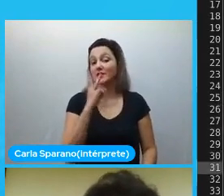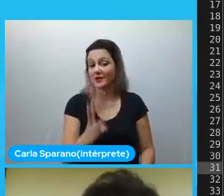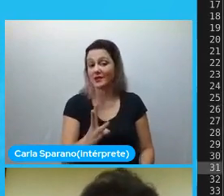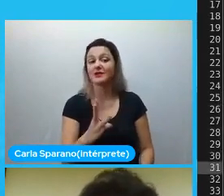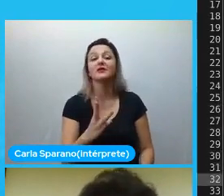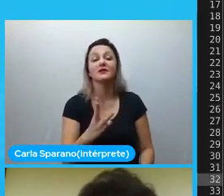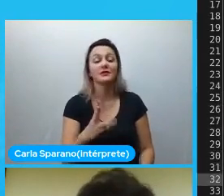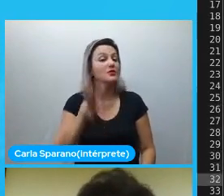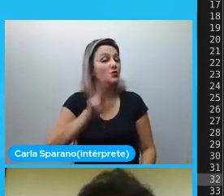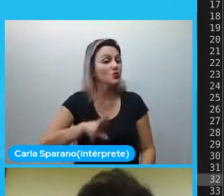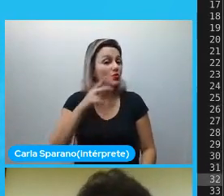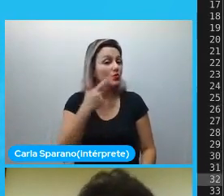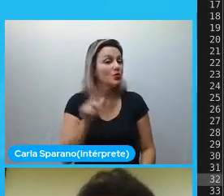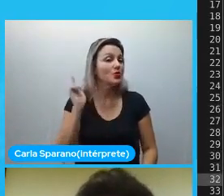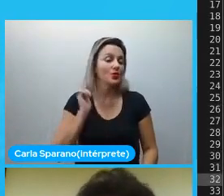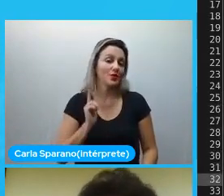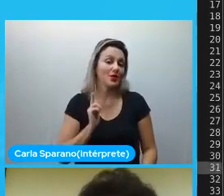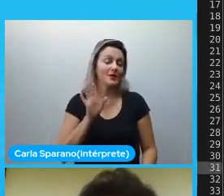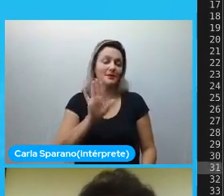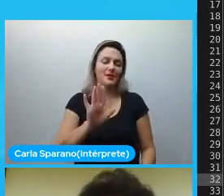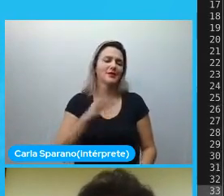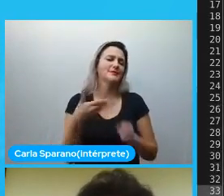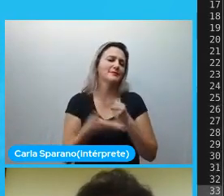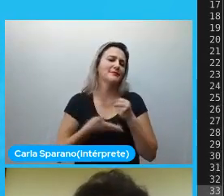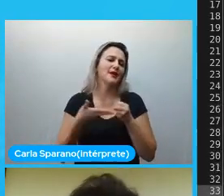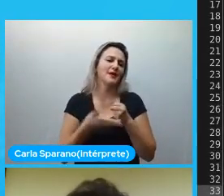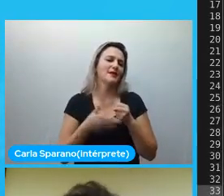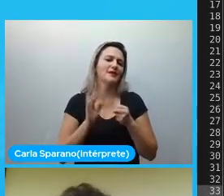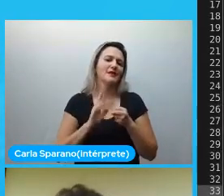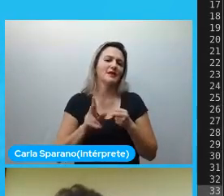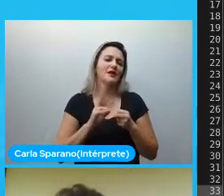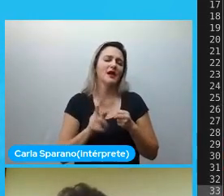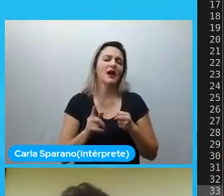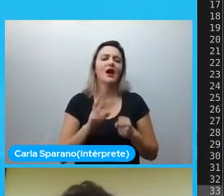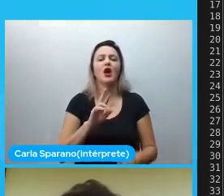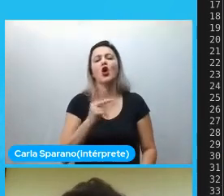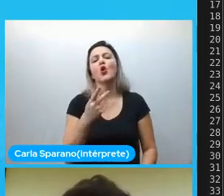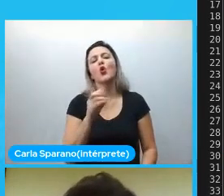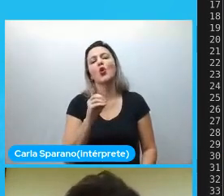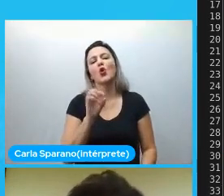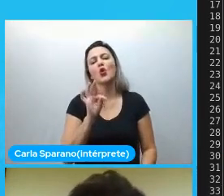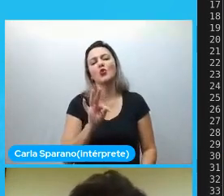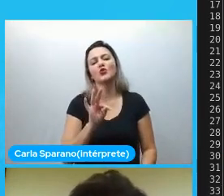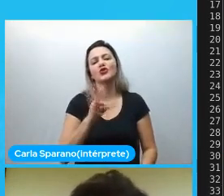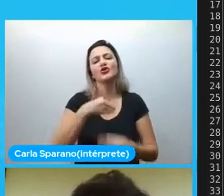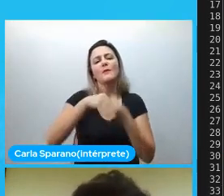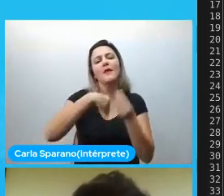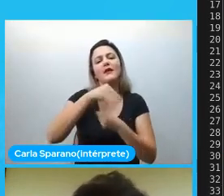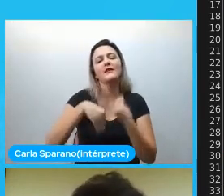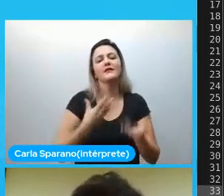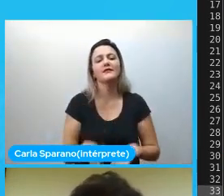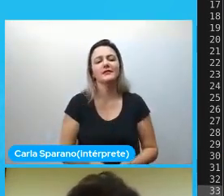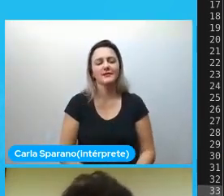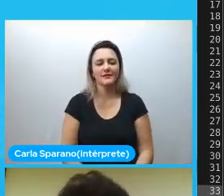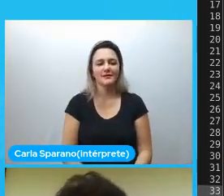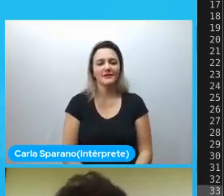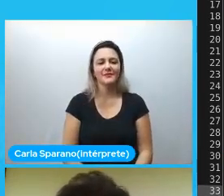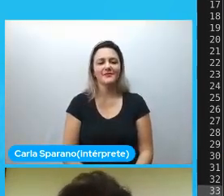algumas outras. Só que é basicamente, quando não é o Volt Mix, é o Plant Rock, que vocês também conhecem. Esse aqui é muito clássico.